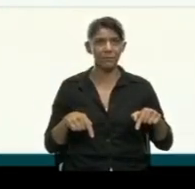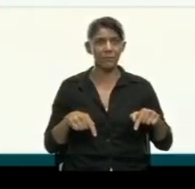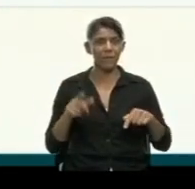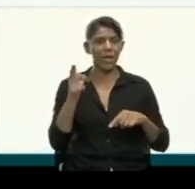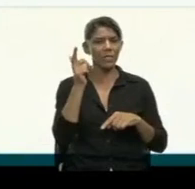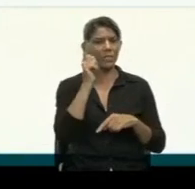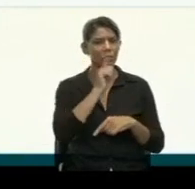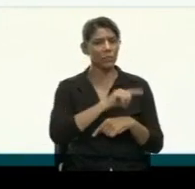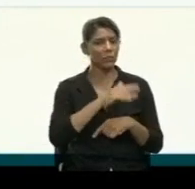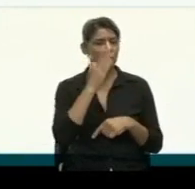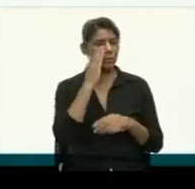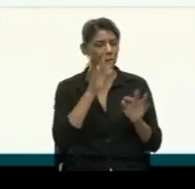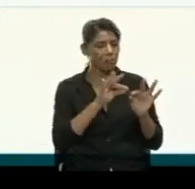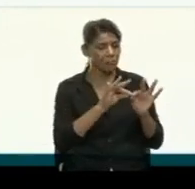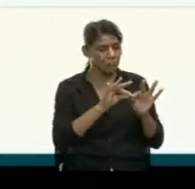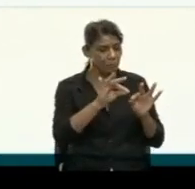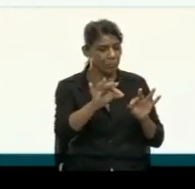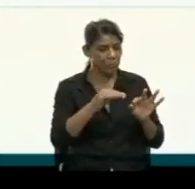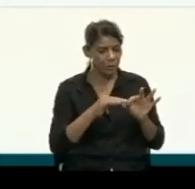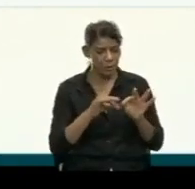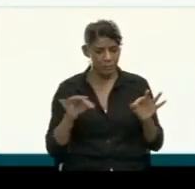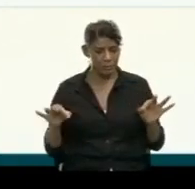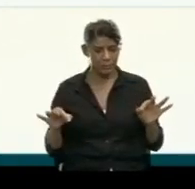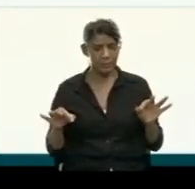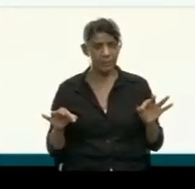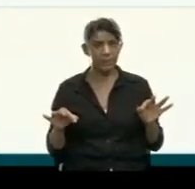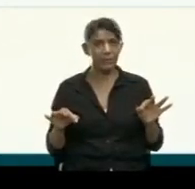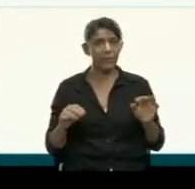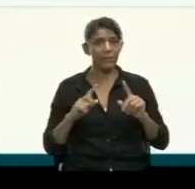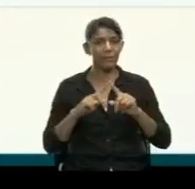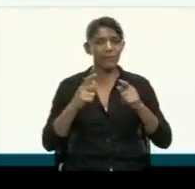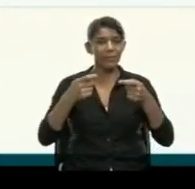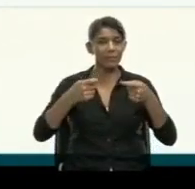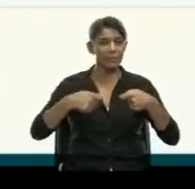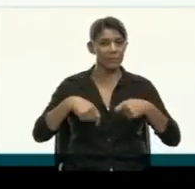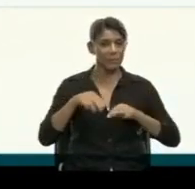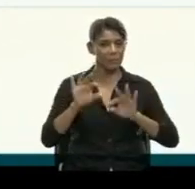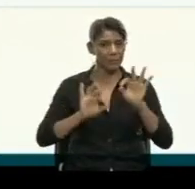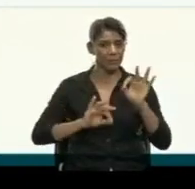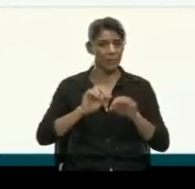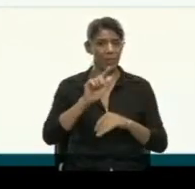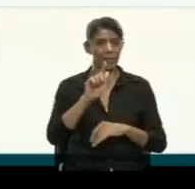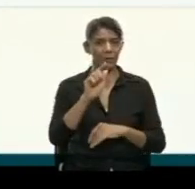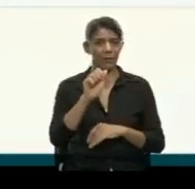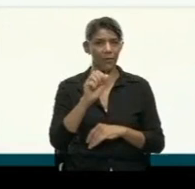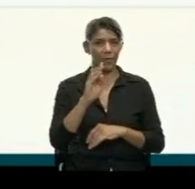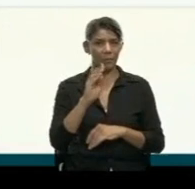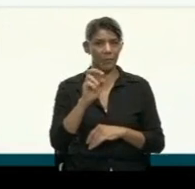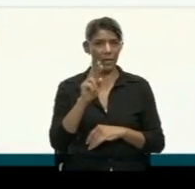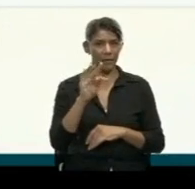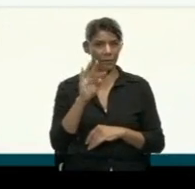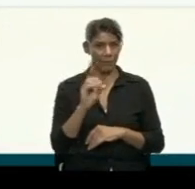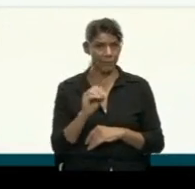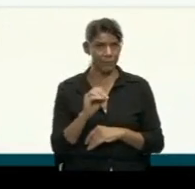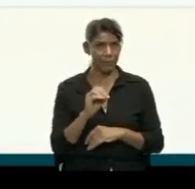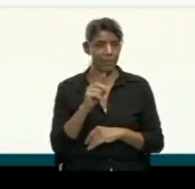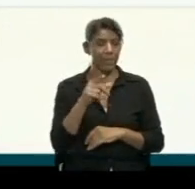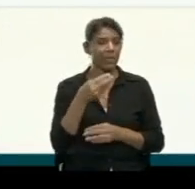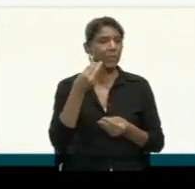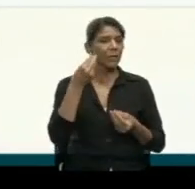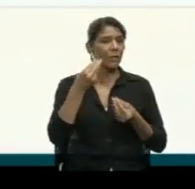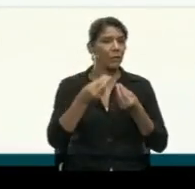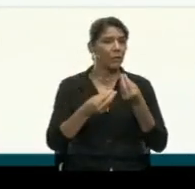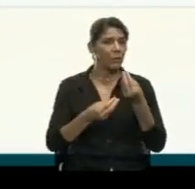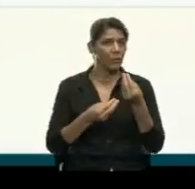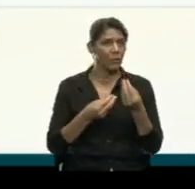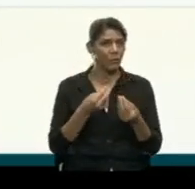conseguiu determinar os cantos da obra. Ok. Só que a gente tem que armar um gabarito aqui em volta. E como